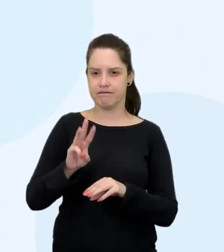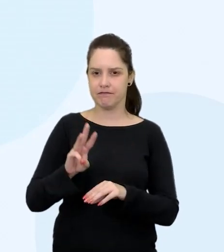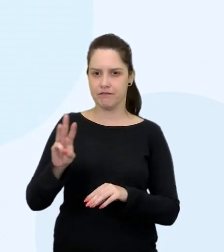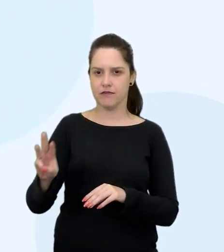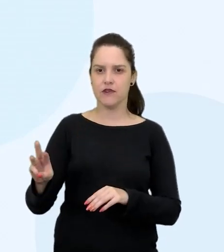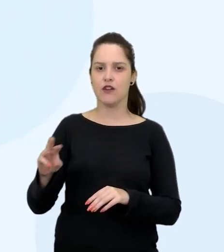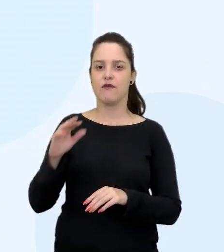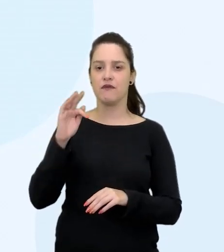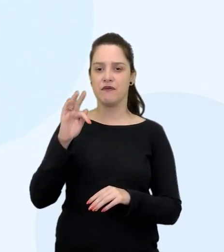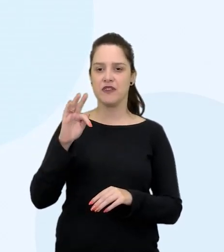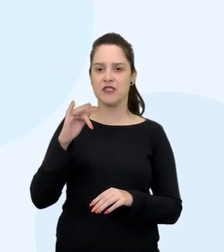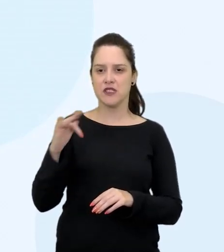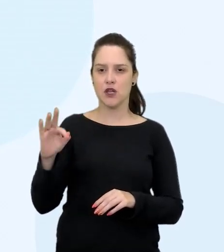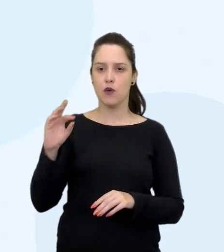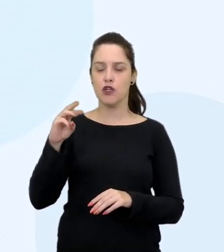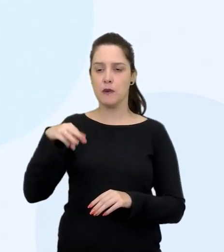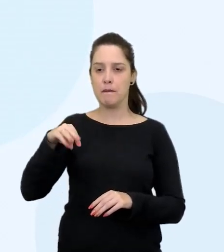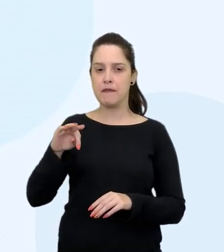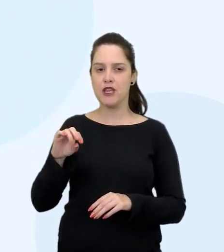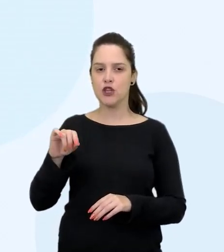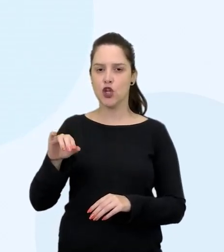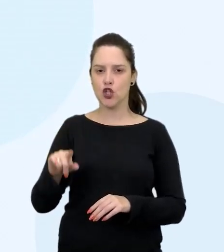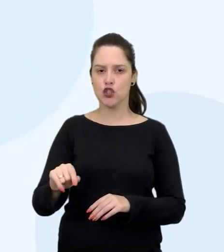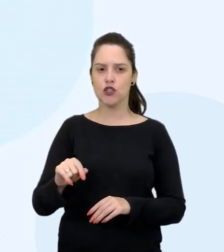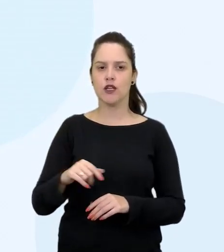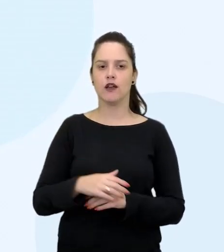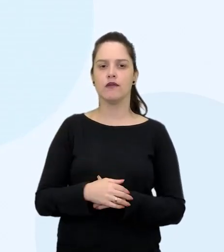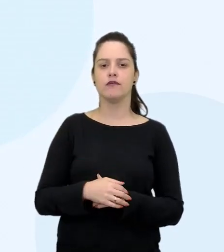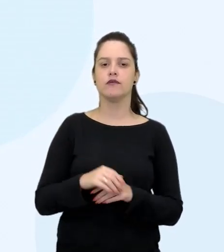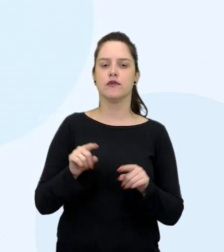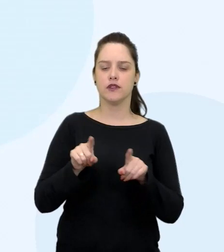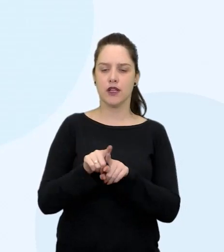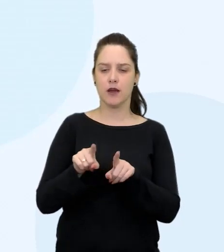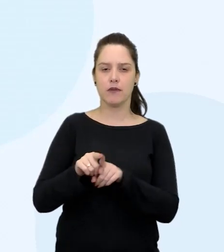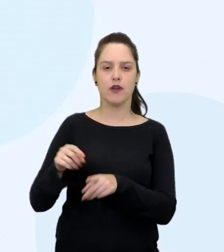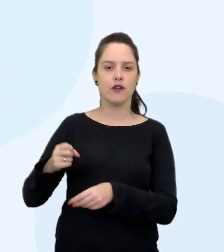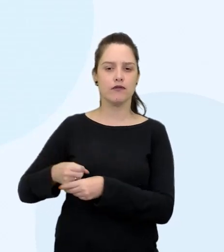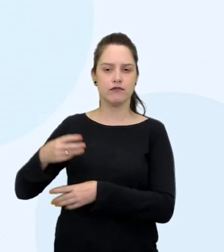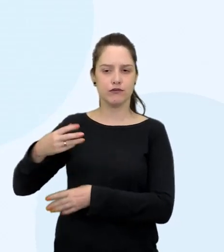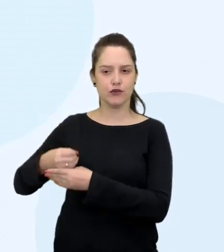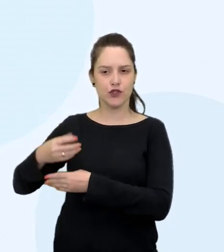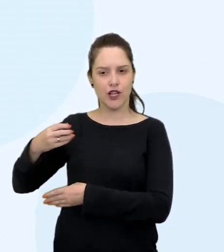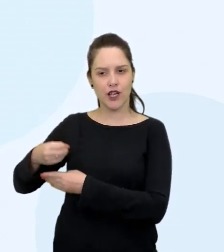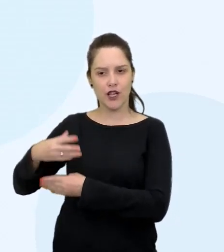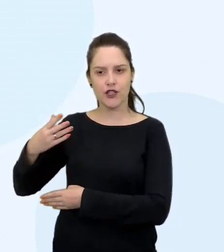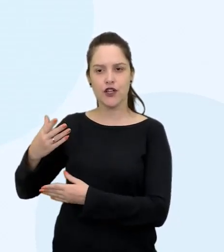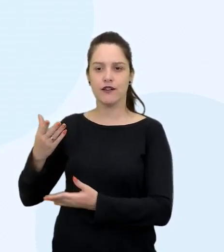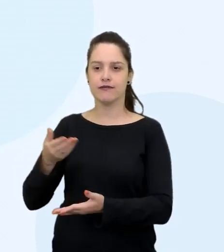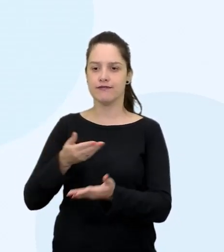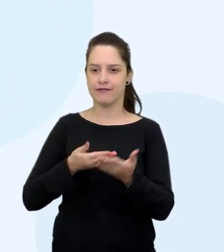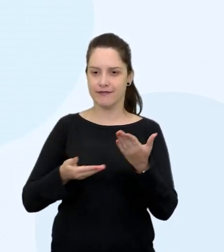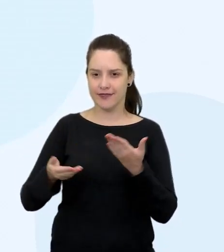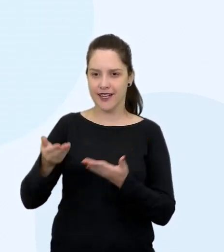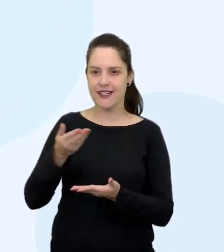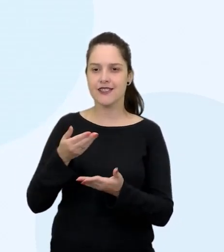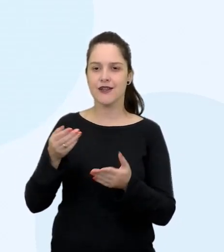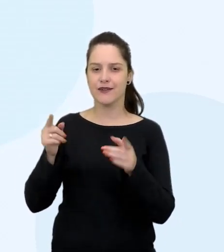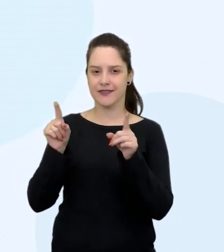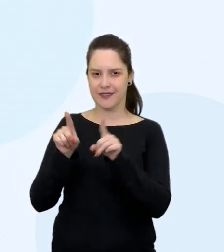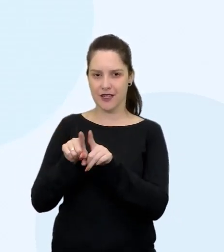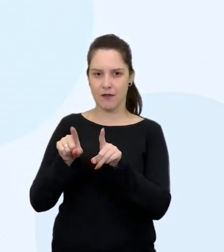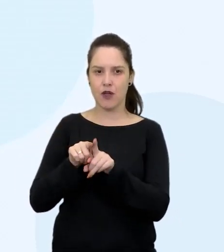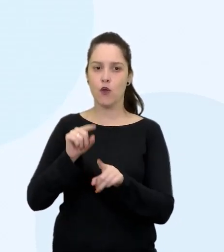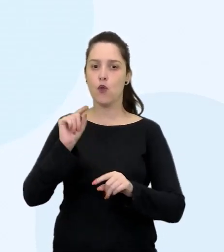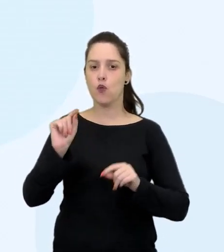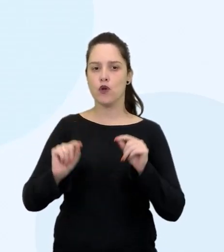ficção e mitologia, né? E aí eu pergunto para vocês aí no chat, vocês já podem ir respondendo, que depois da interação a gente lê as respostas, o que